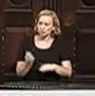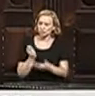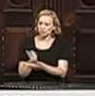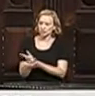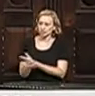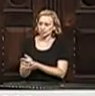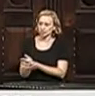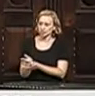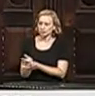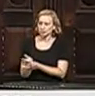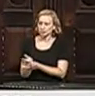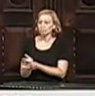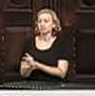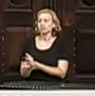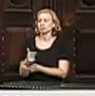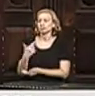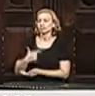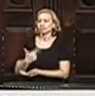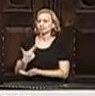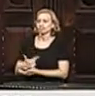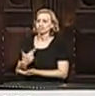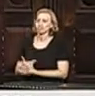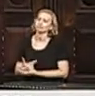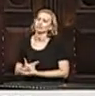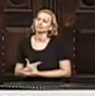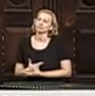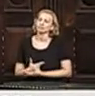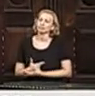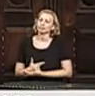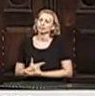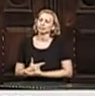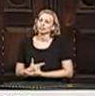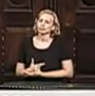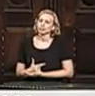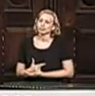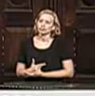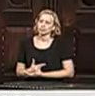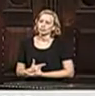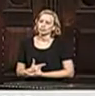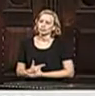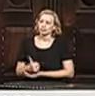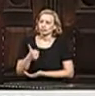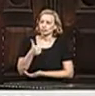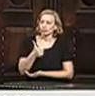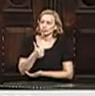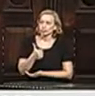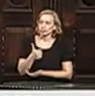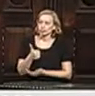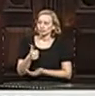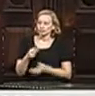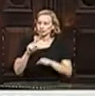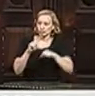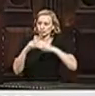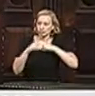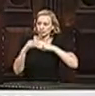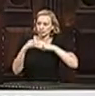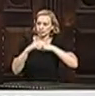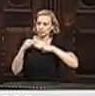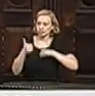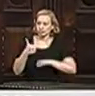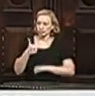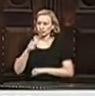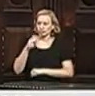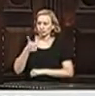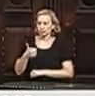o caráter de confisco, que fere o artigo 150, inciso